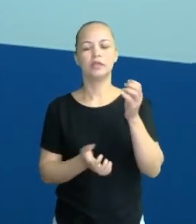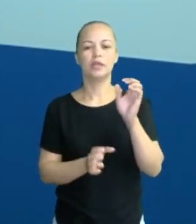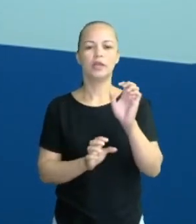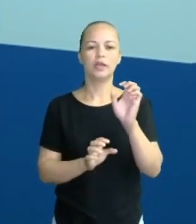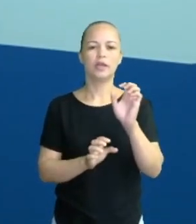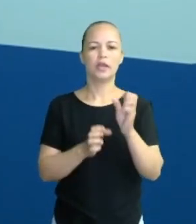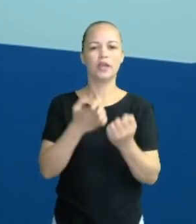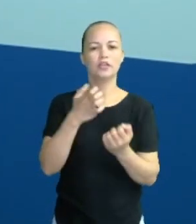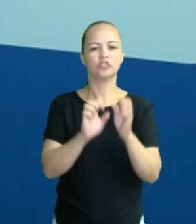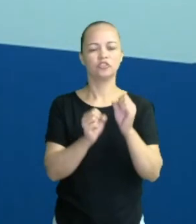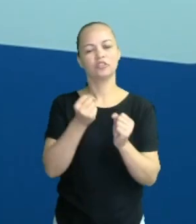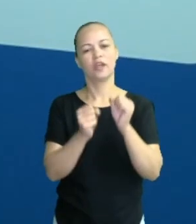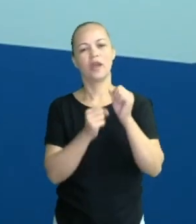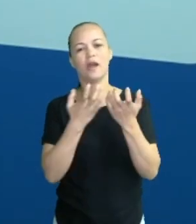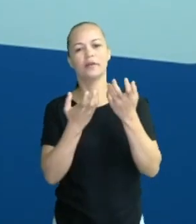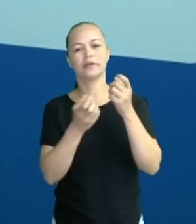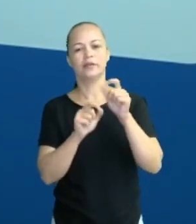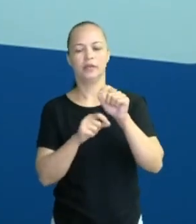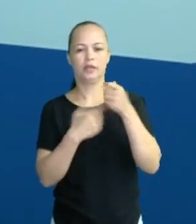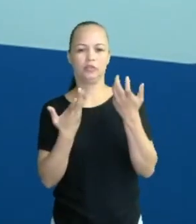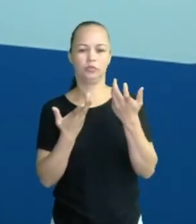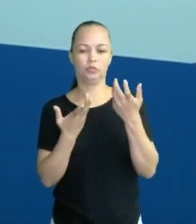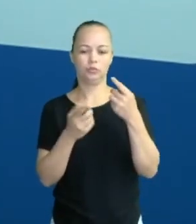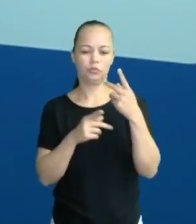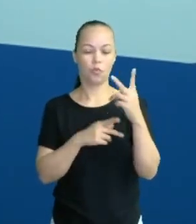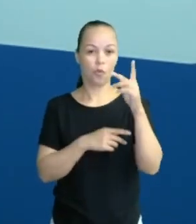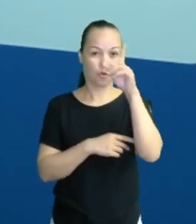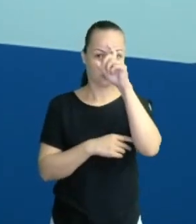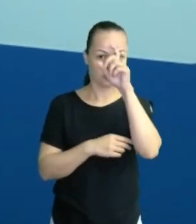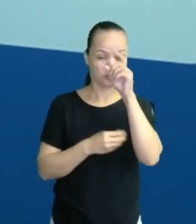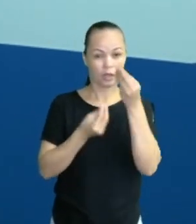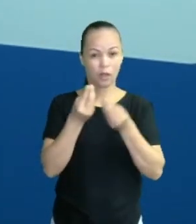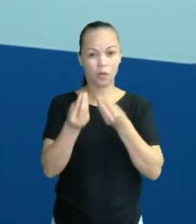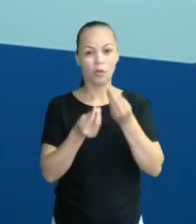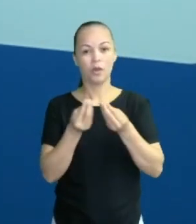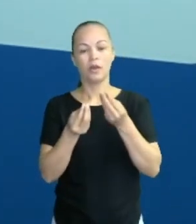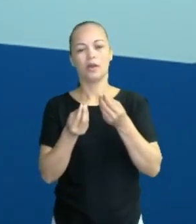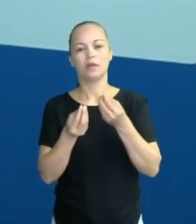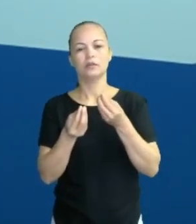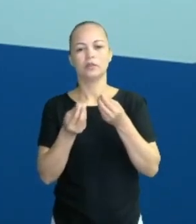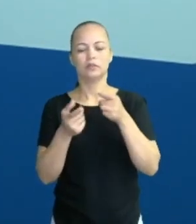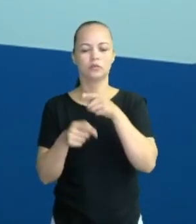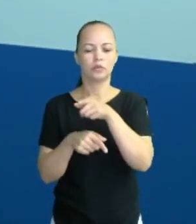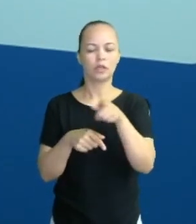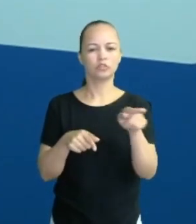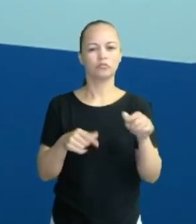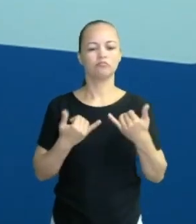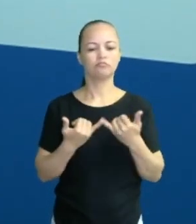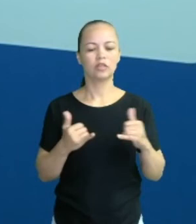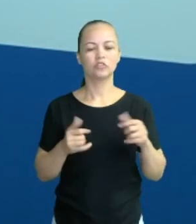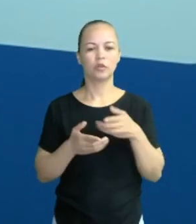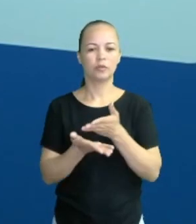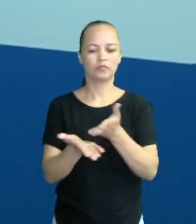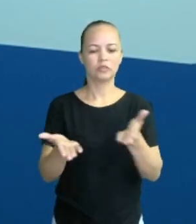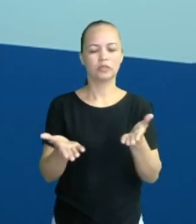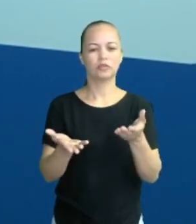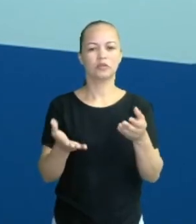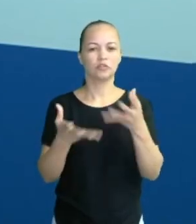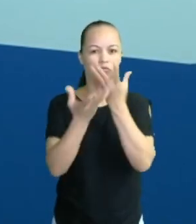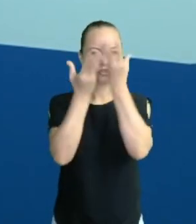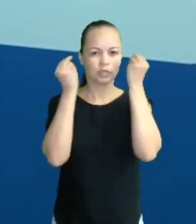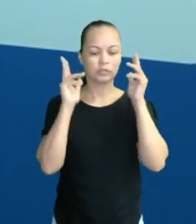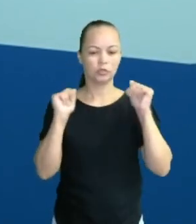memorial, e deixando aqui também um recadinho para você. Todo esse gasto de energia é para você. E não esqueçam, nós viemos aqui para o quê?